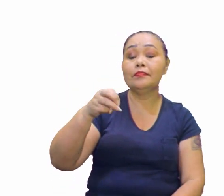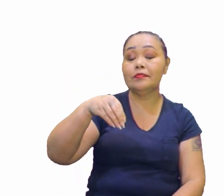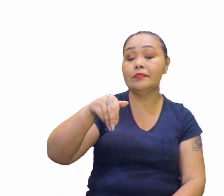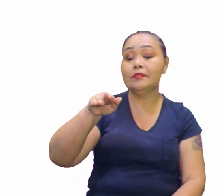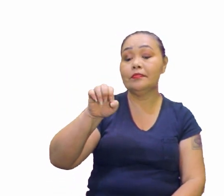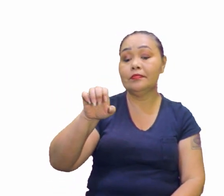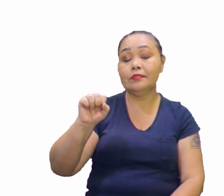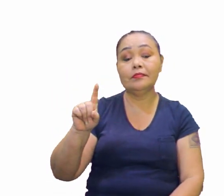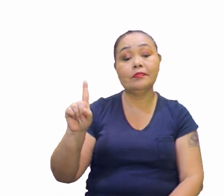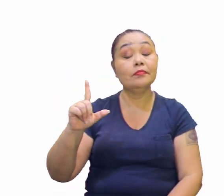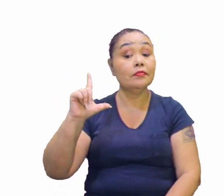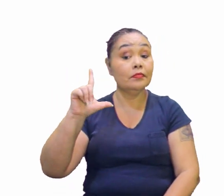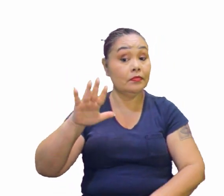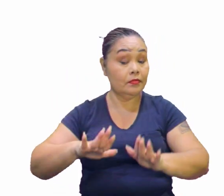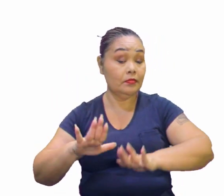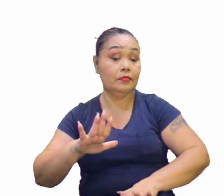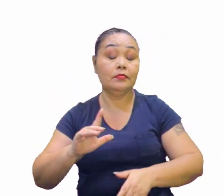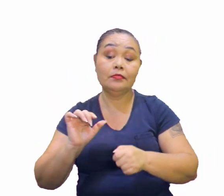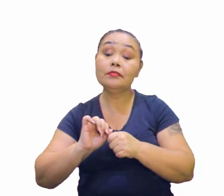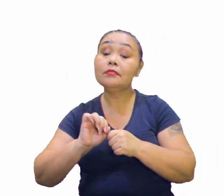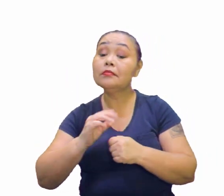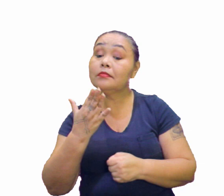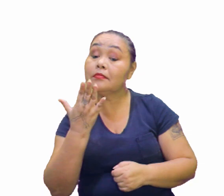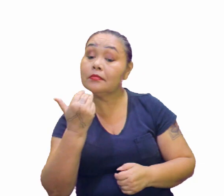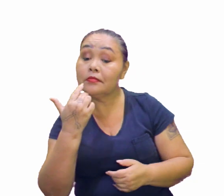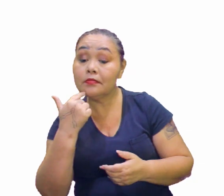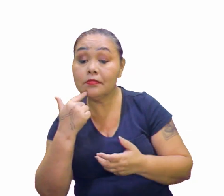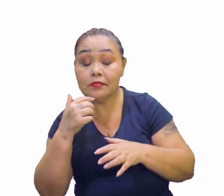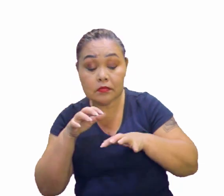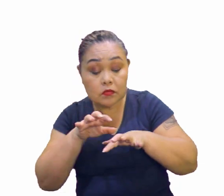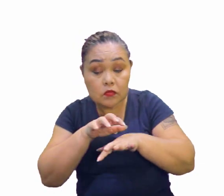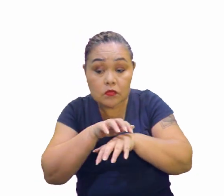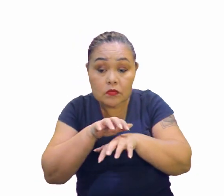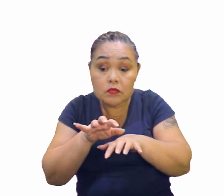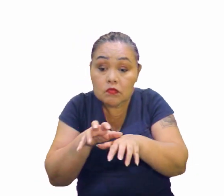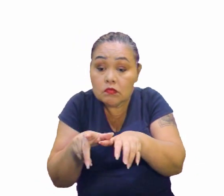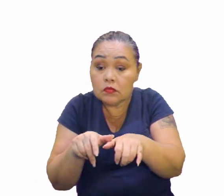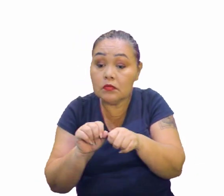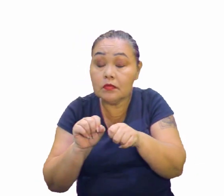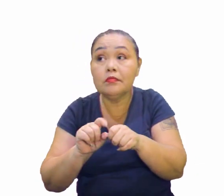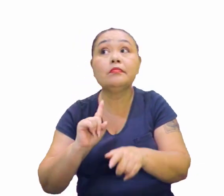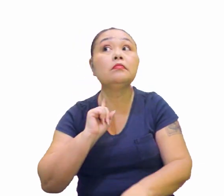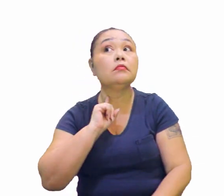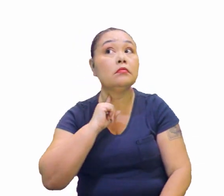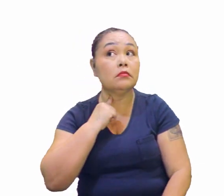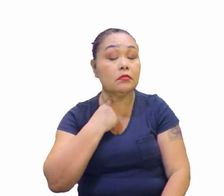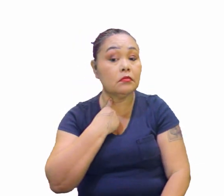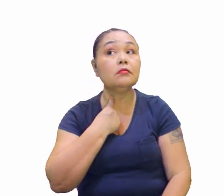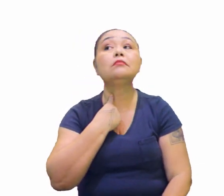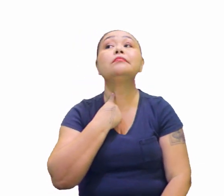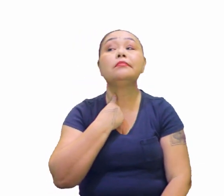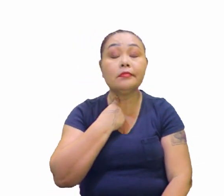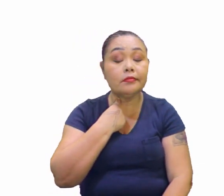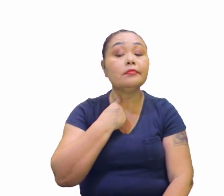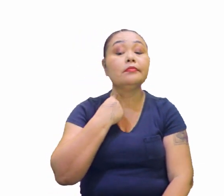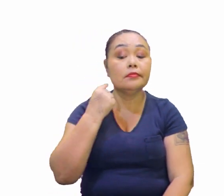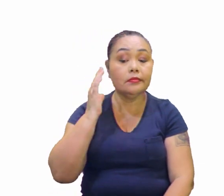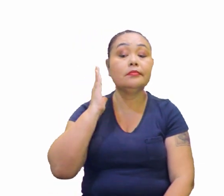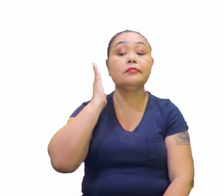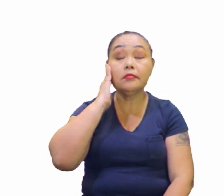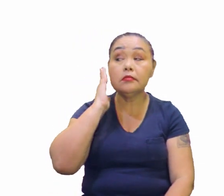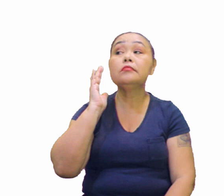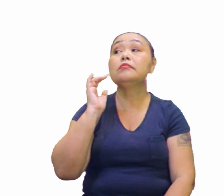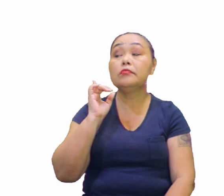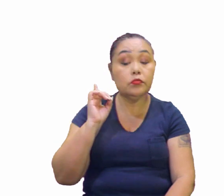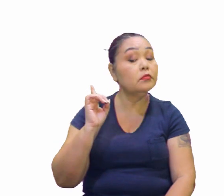estão sofrendo ali. Tem gente que está comendo caranguejo contaminado já. Pá. Você sabia disso? Já tinha parado